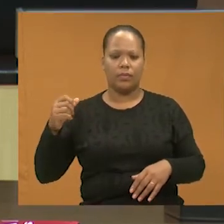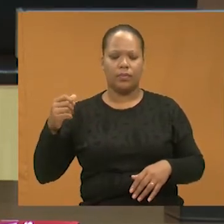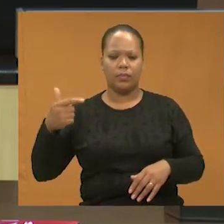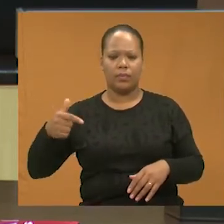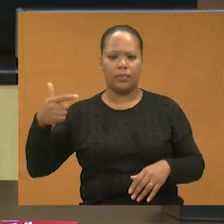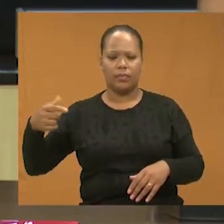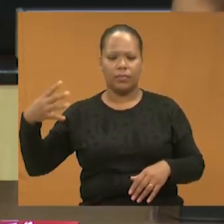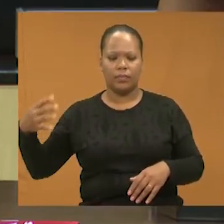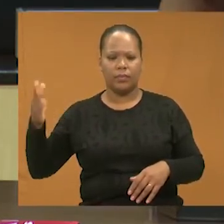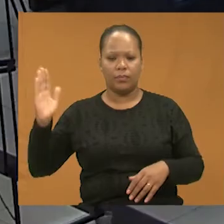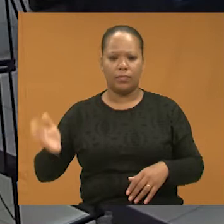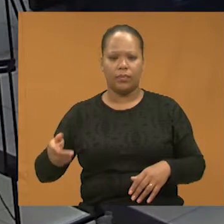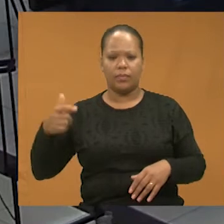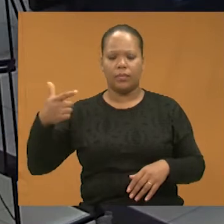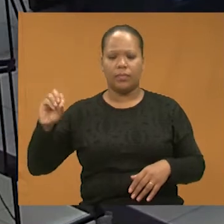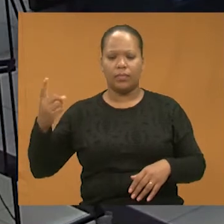2.224/2018.